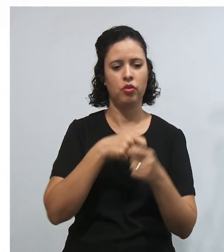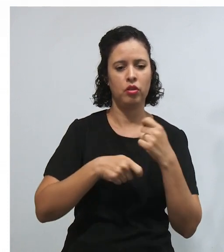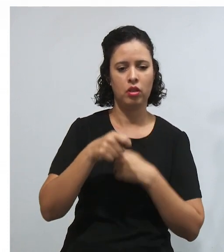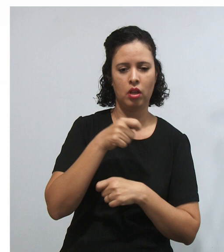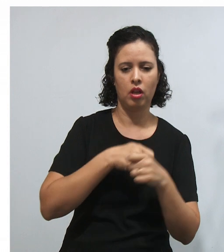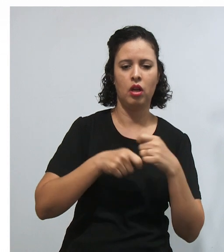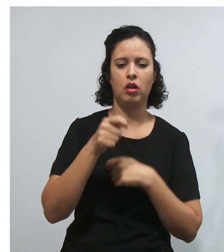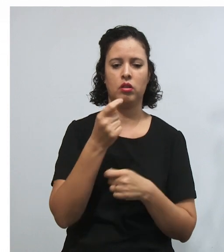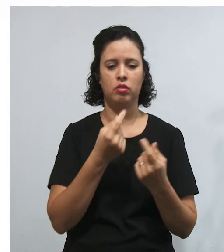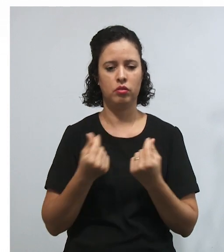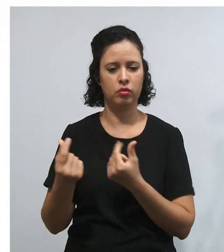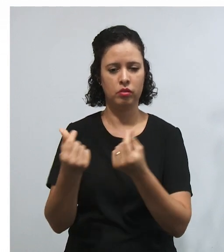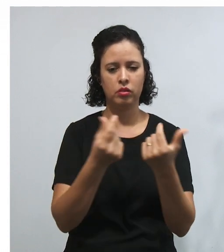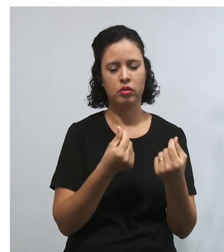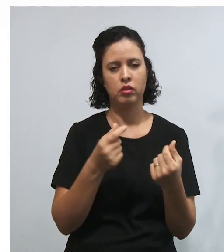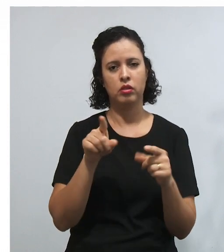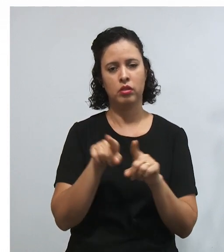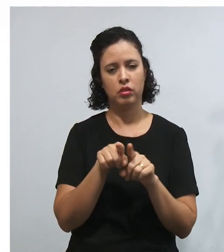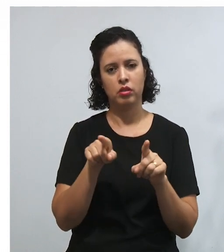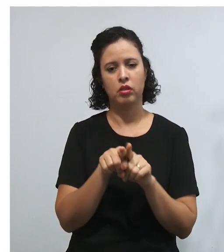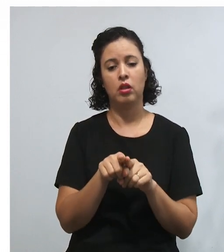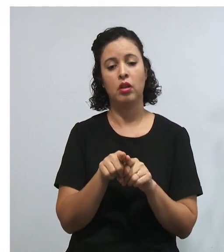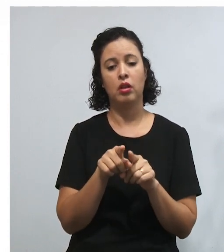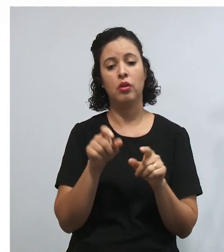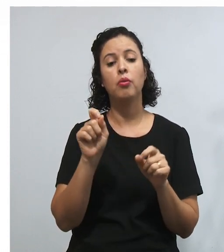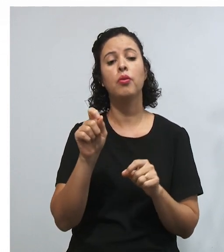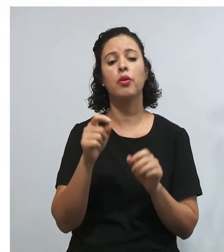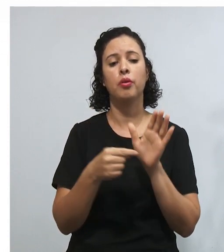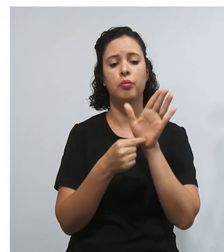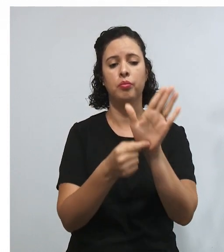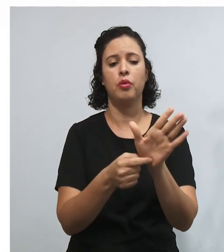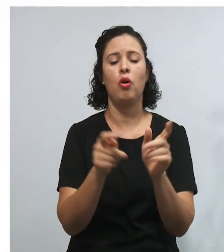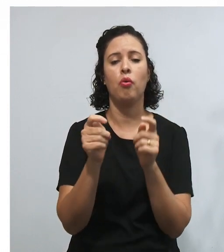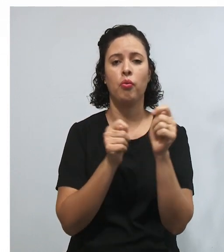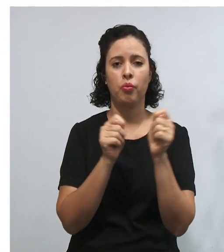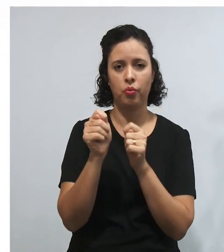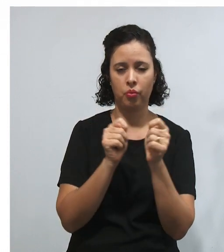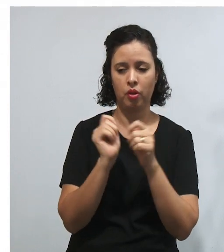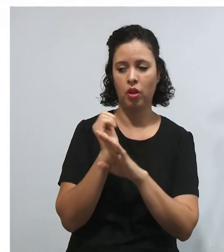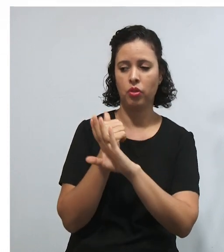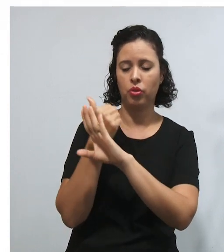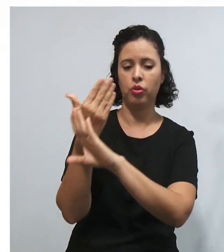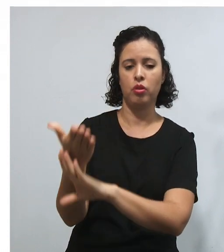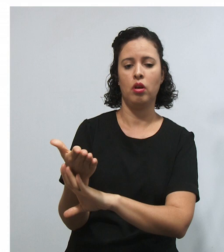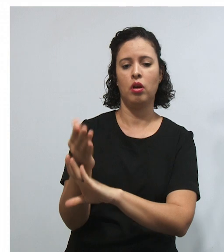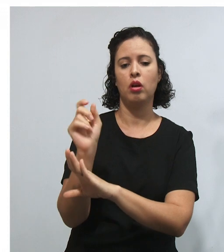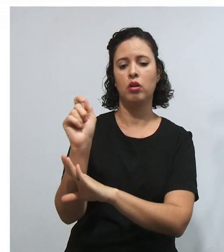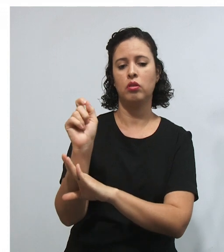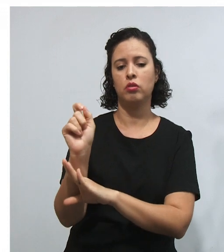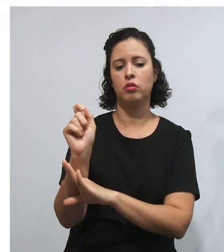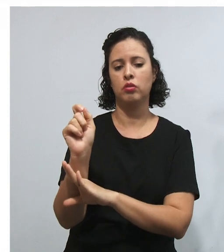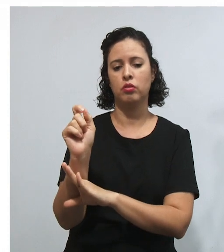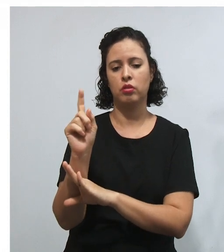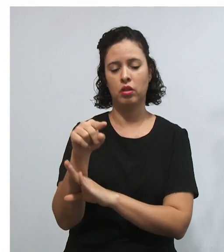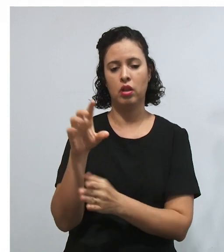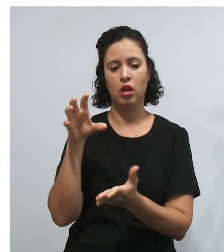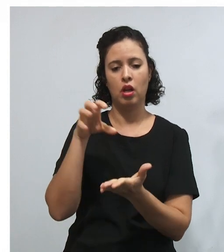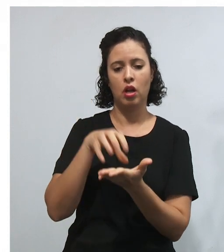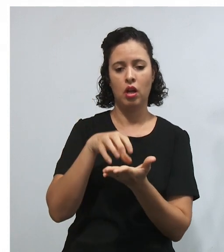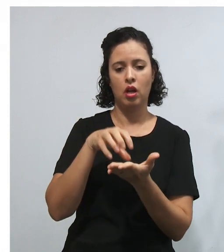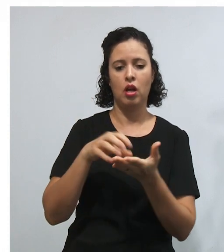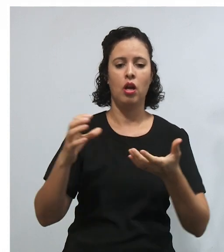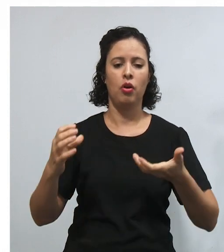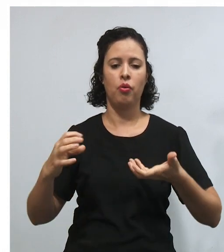financeira e orçamentária, prevê o controle externo a cargo do